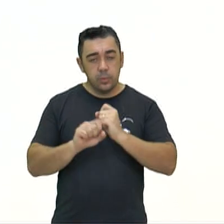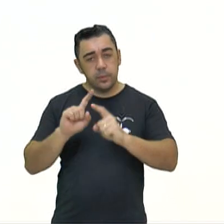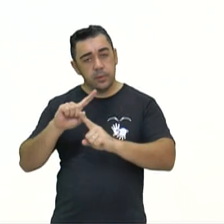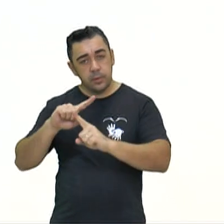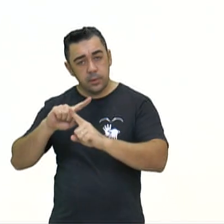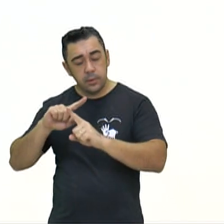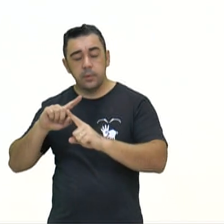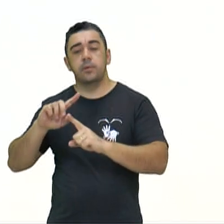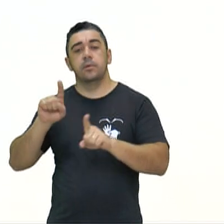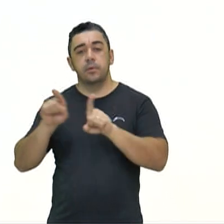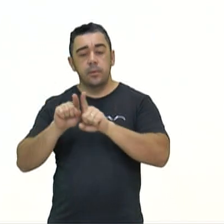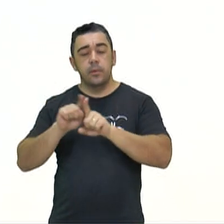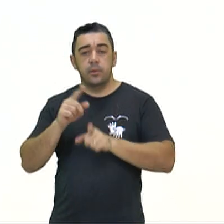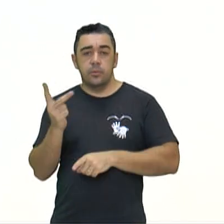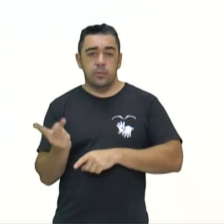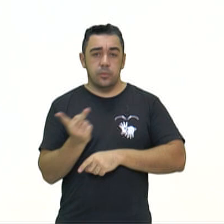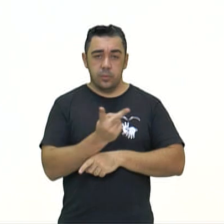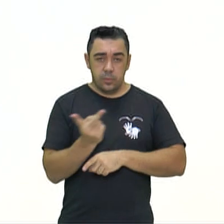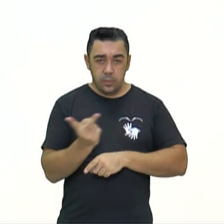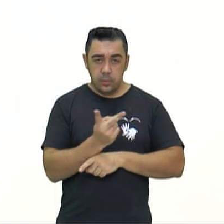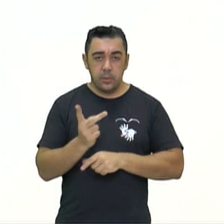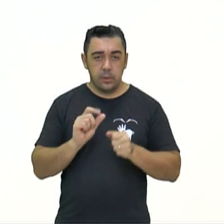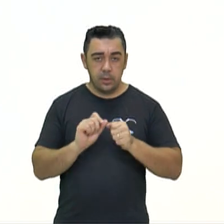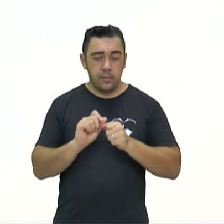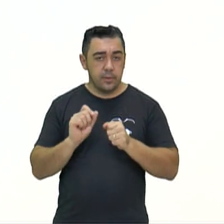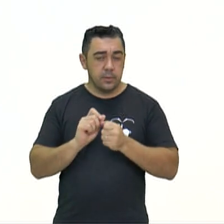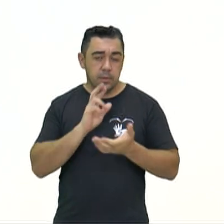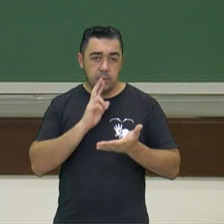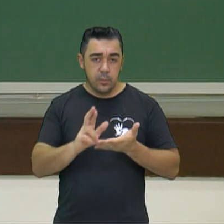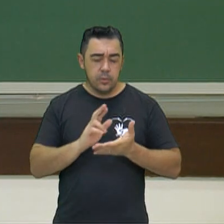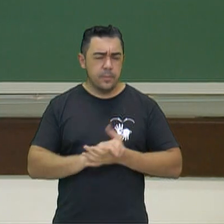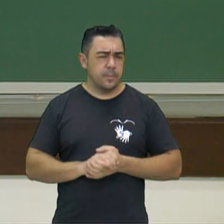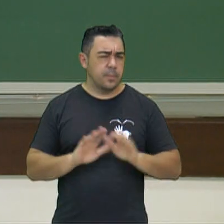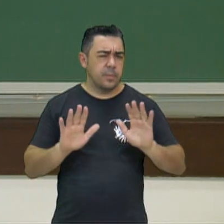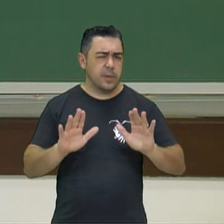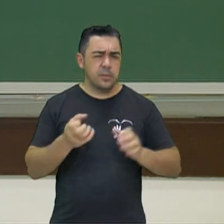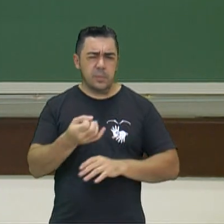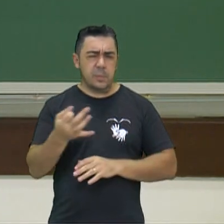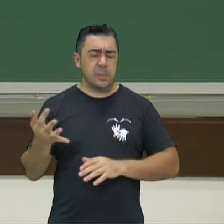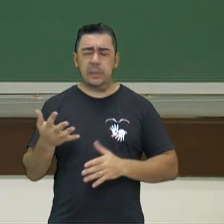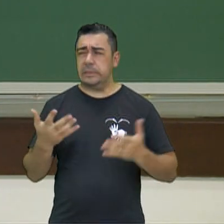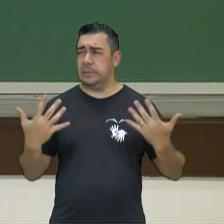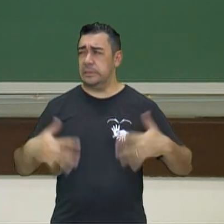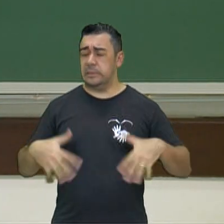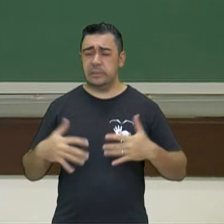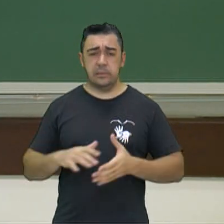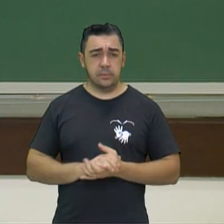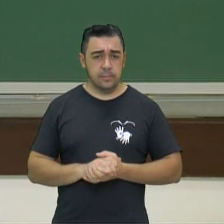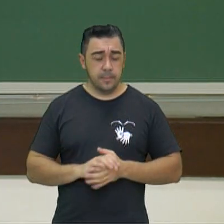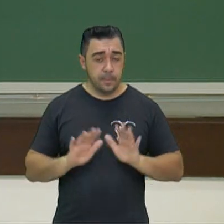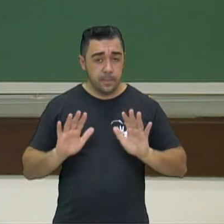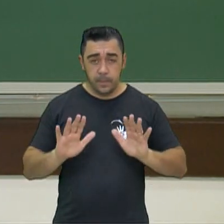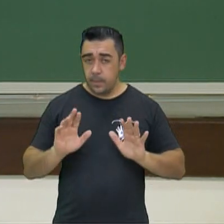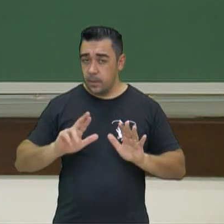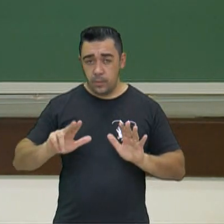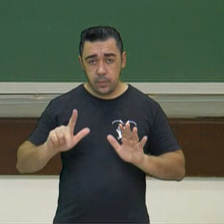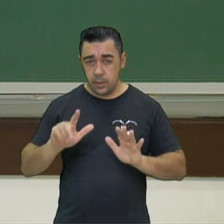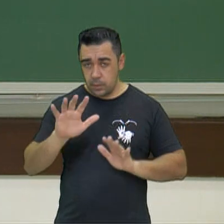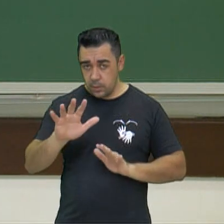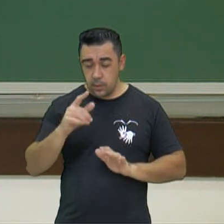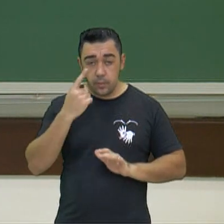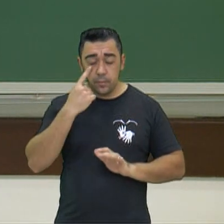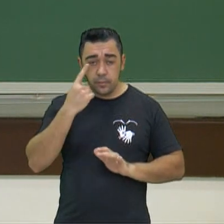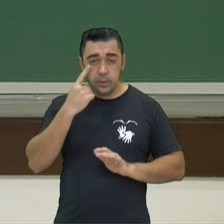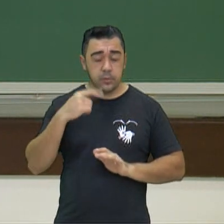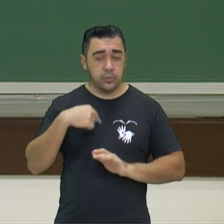diferença de dois termos na resolução do exercício. Mas, prof, quanta coisa? Não é muita coisa. Veja, nós vamos fazer